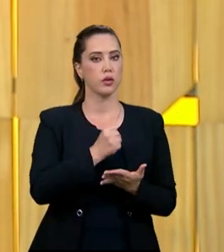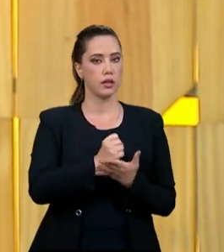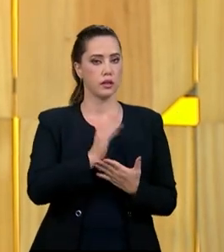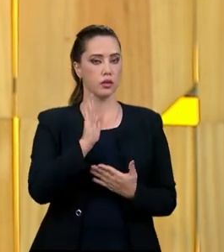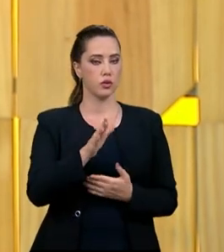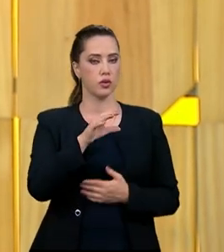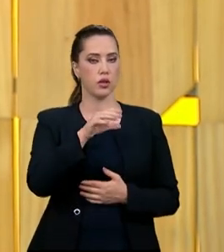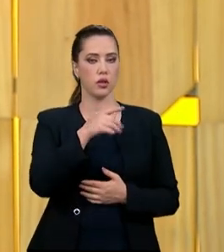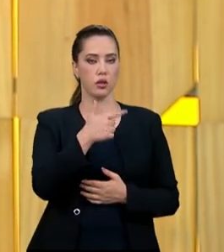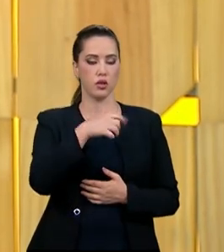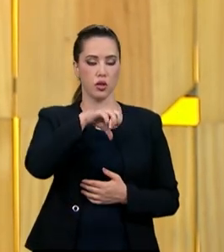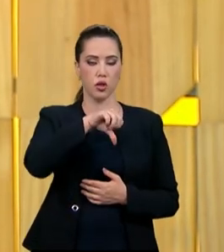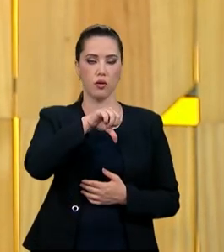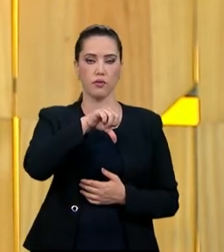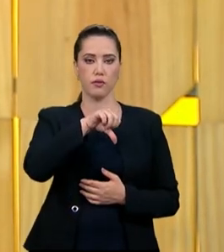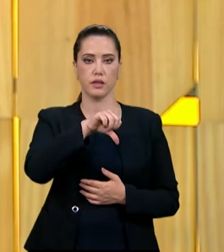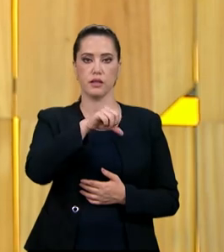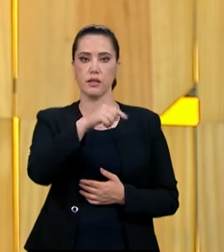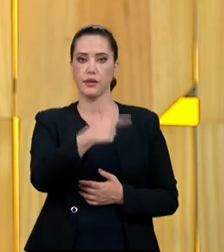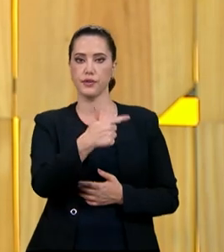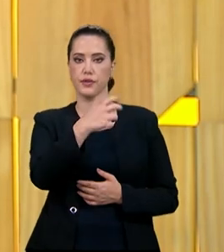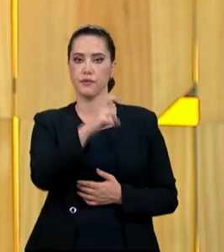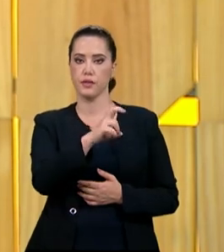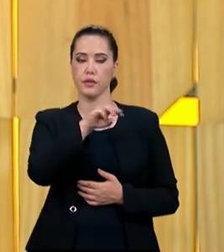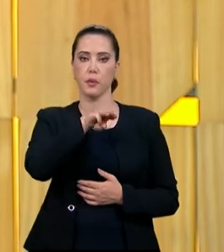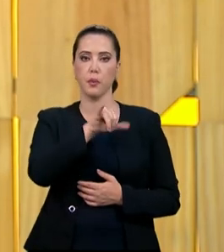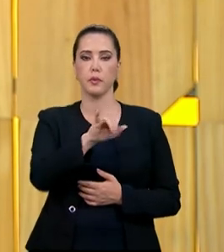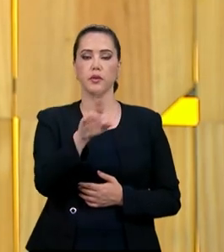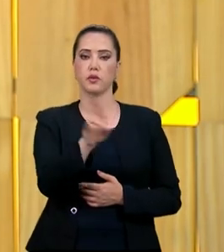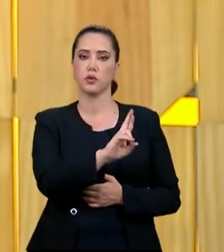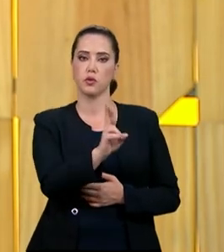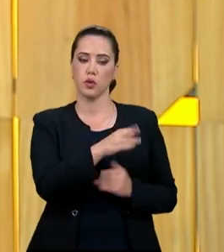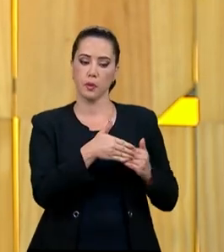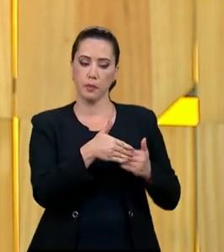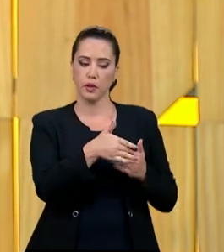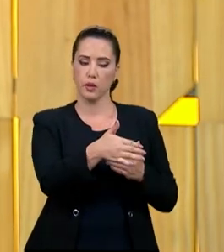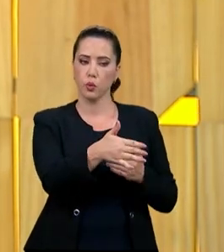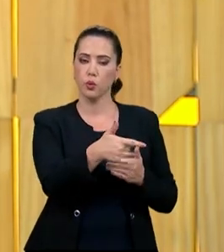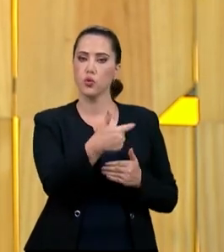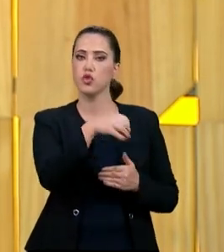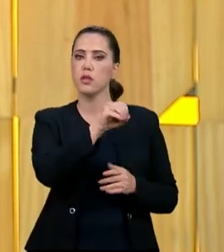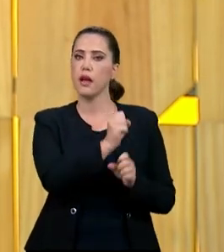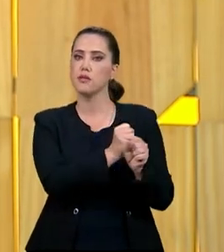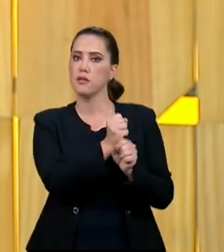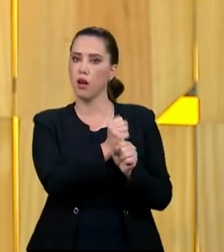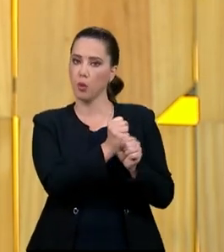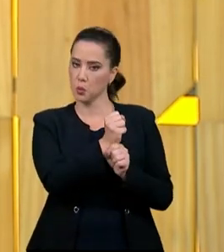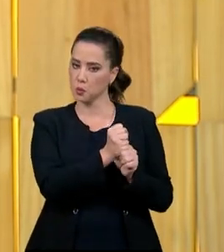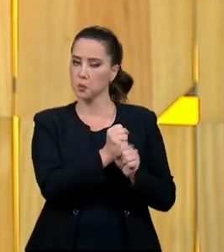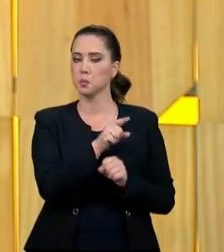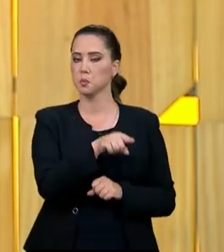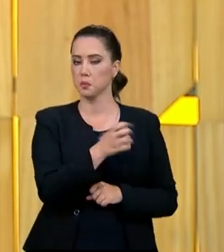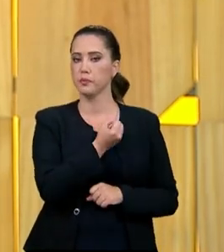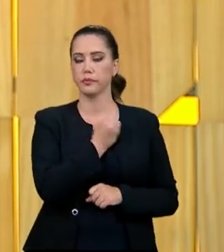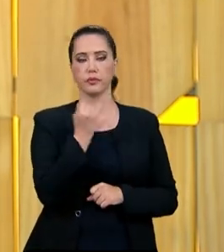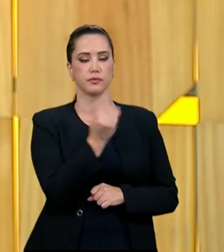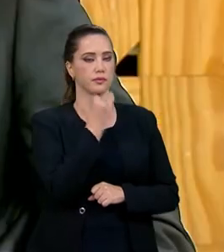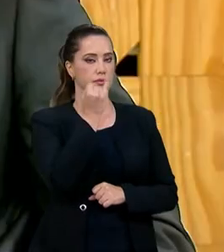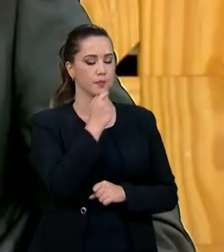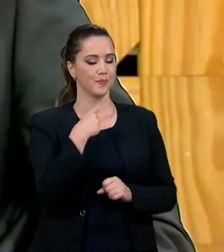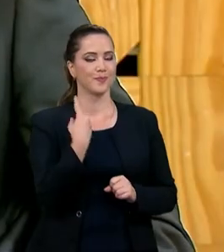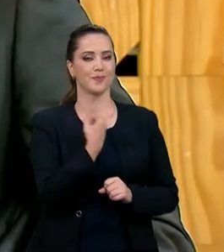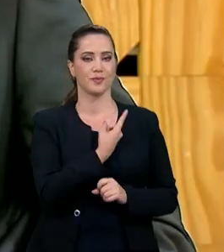925 bilhões de reais de novos investimentos previstos para os próximos 10 anos. Esse é um número extremamente expressivo. E, além disso, a gente